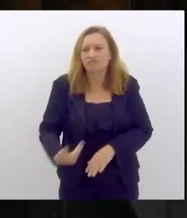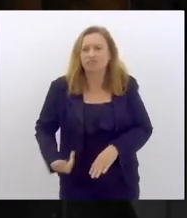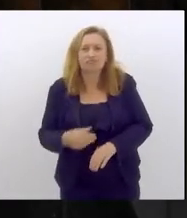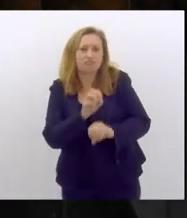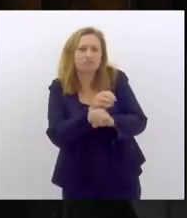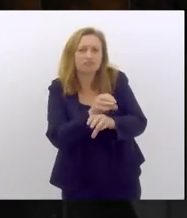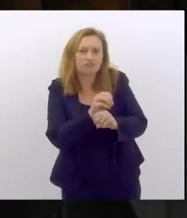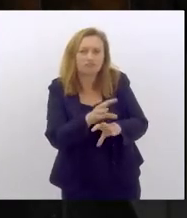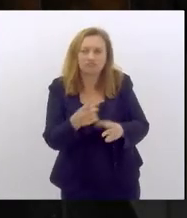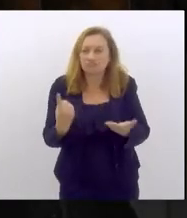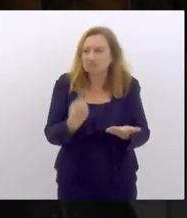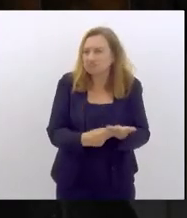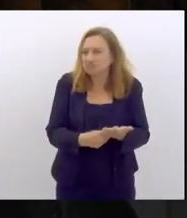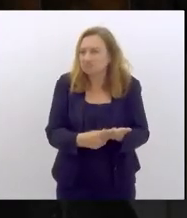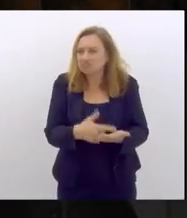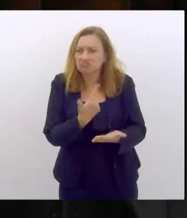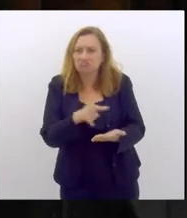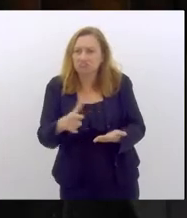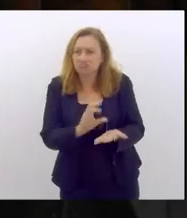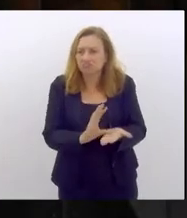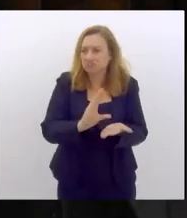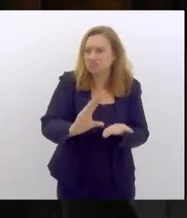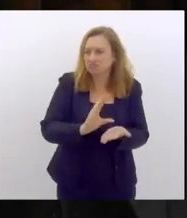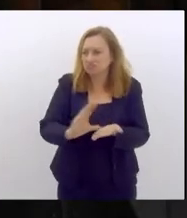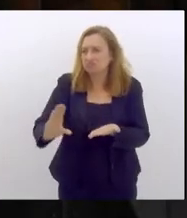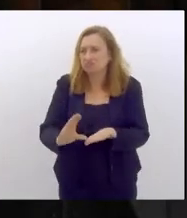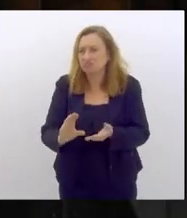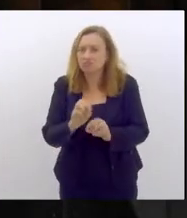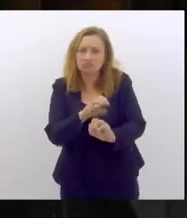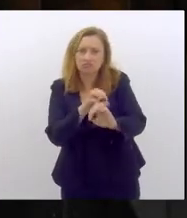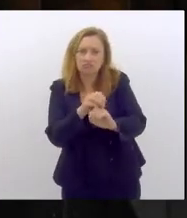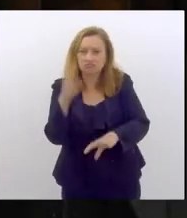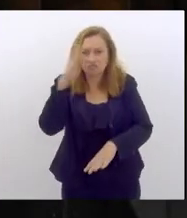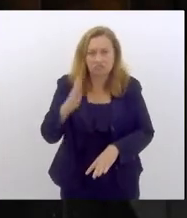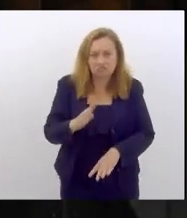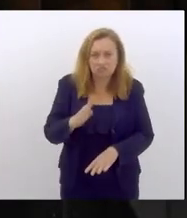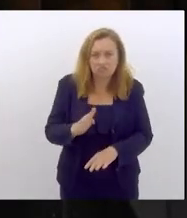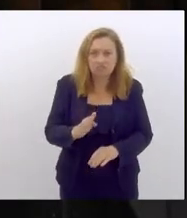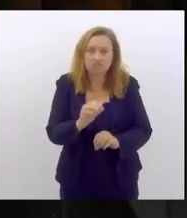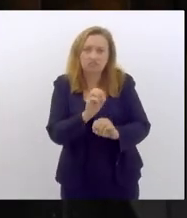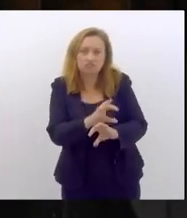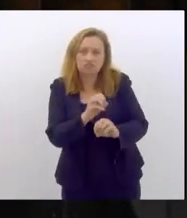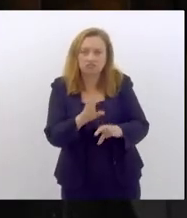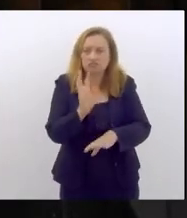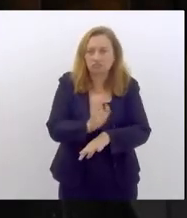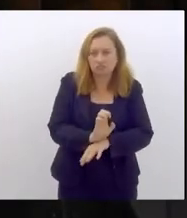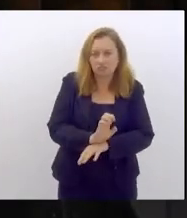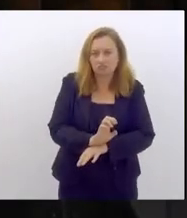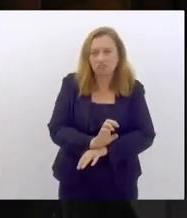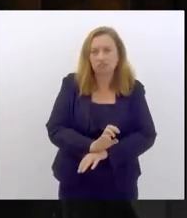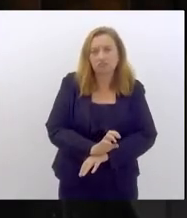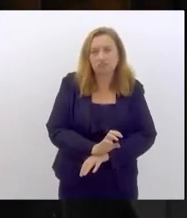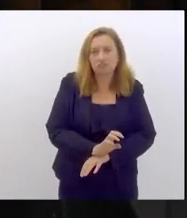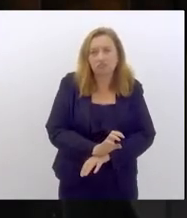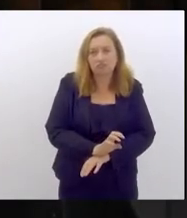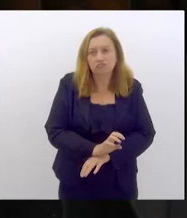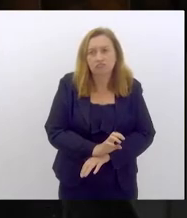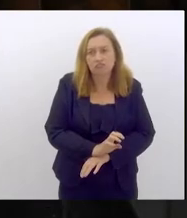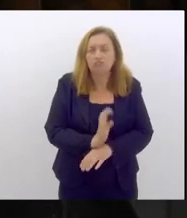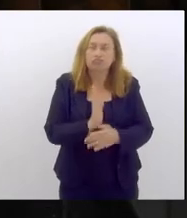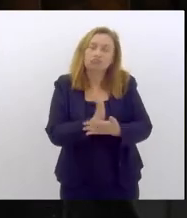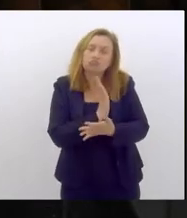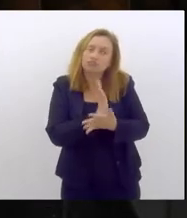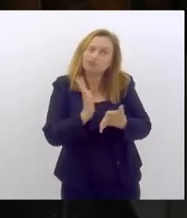Não se tem um compromisso com o financiamento da educação brasileira, com o financiamento da educação estadual. E aí tem